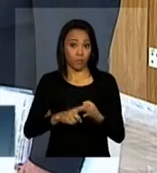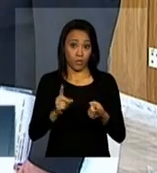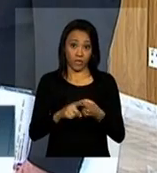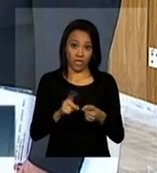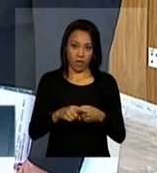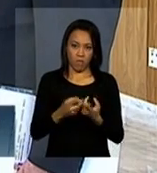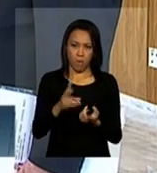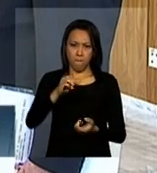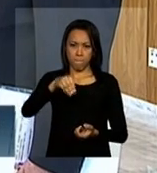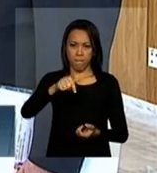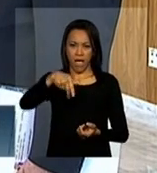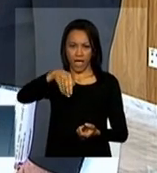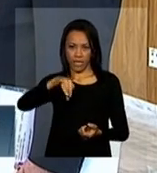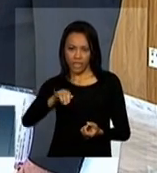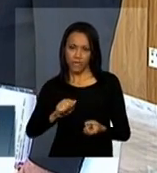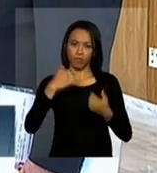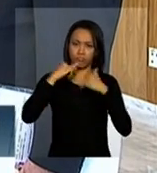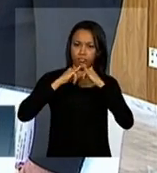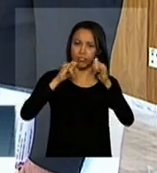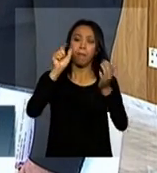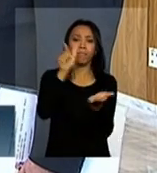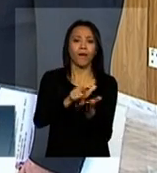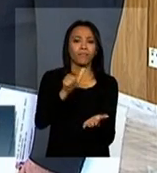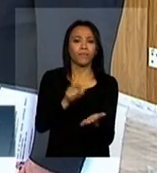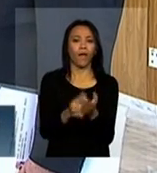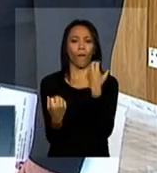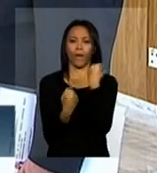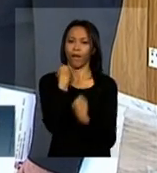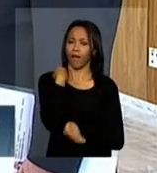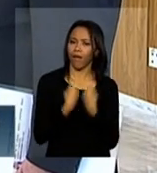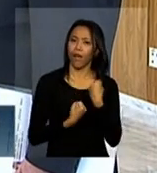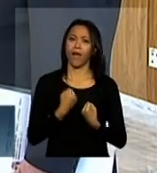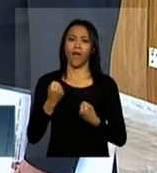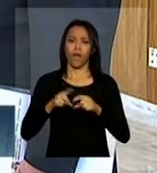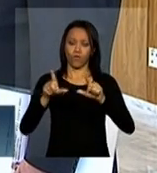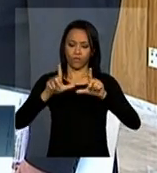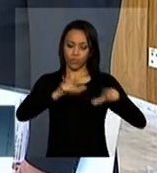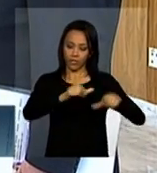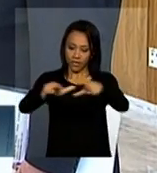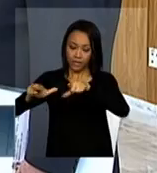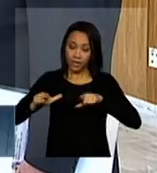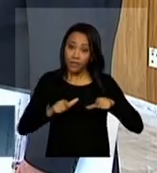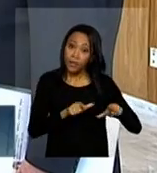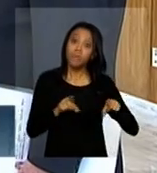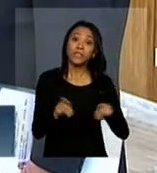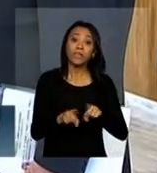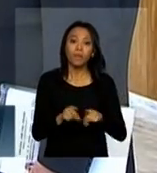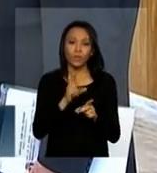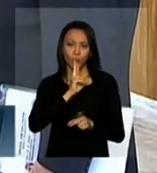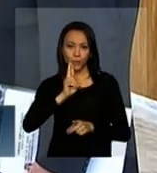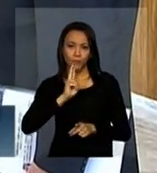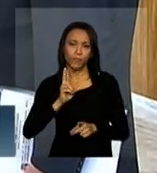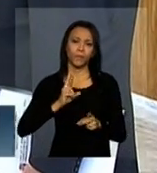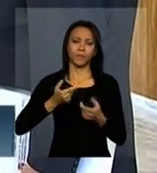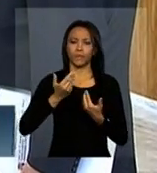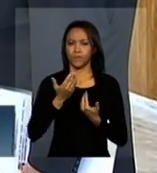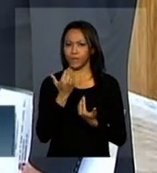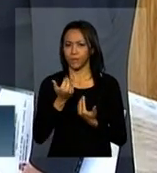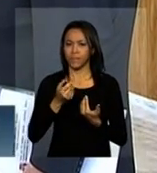máquinas mecânicas e elétricas, papel e automóveis, cerâmicas e também fumo e